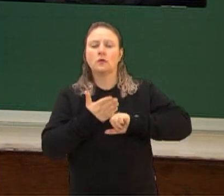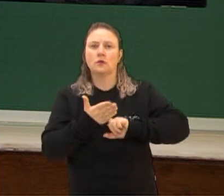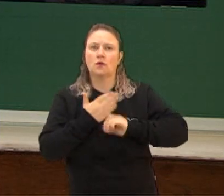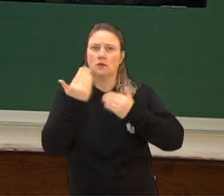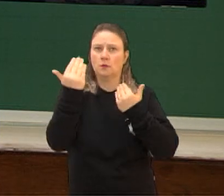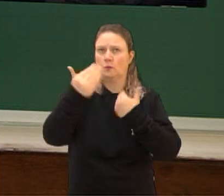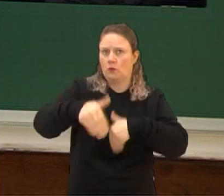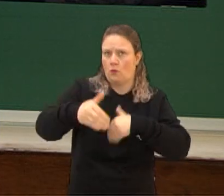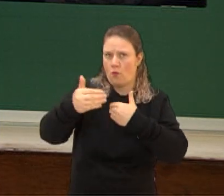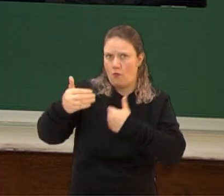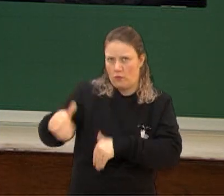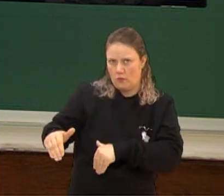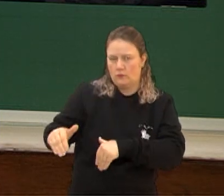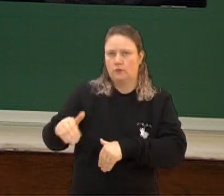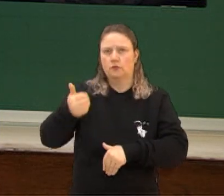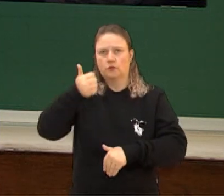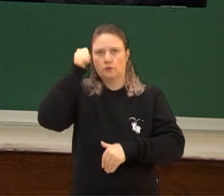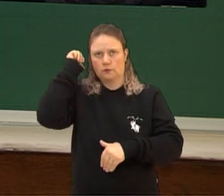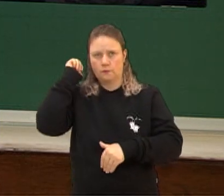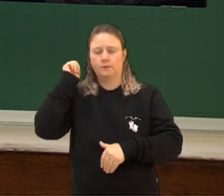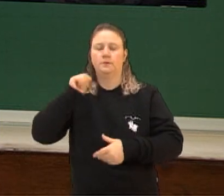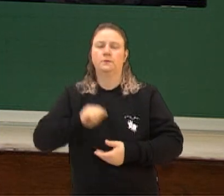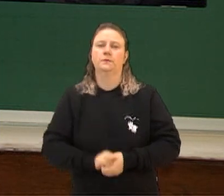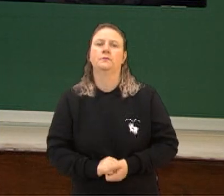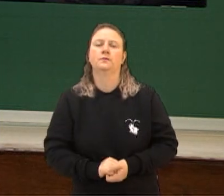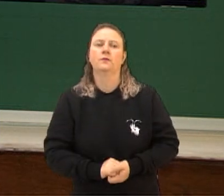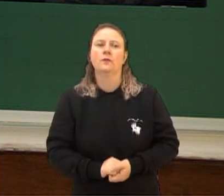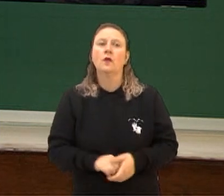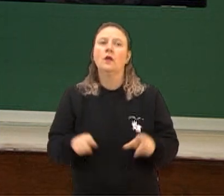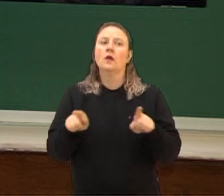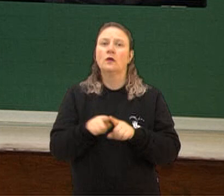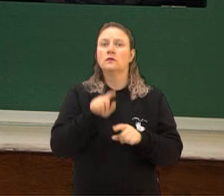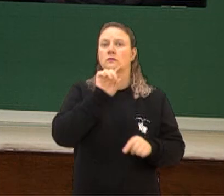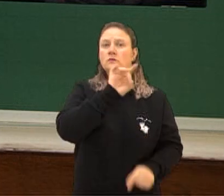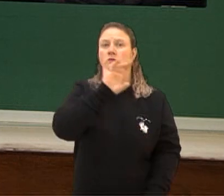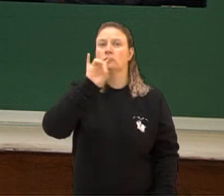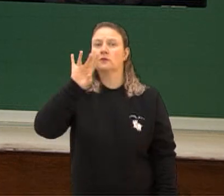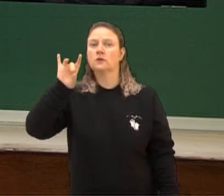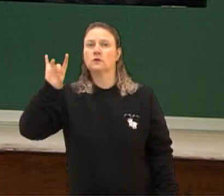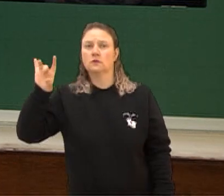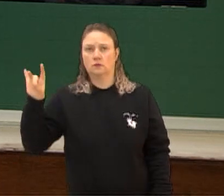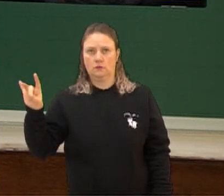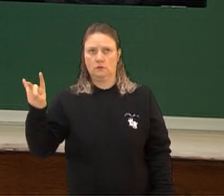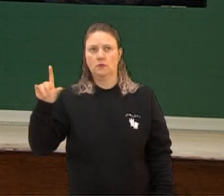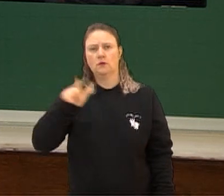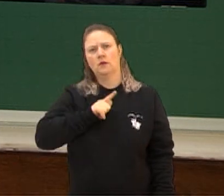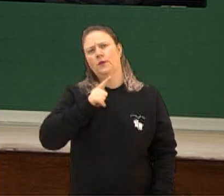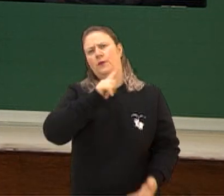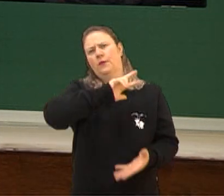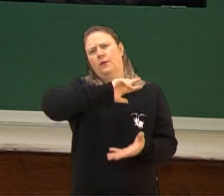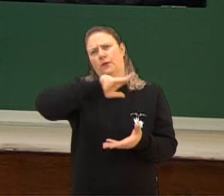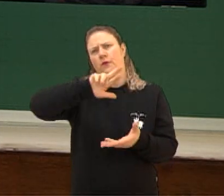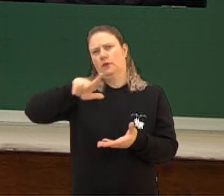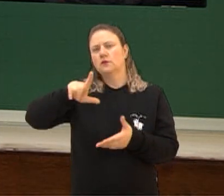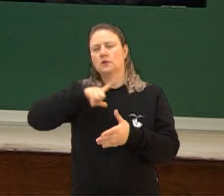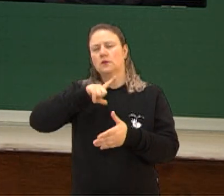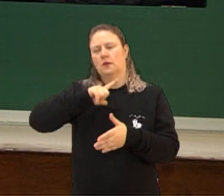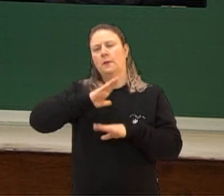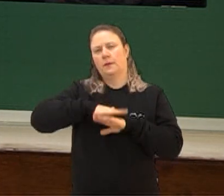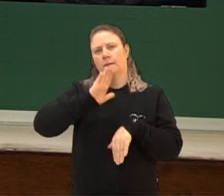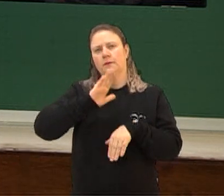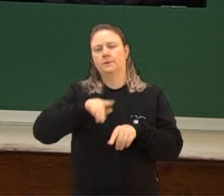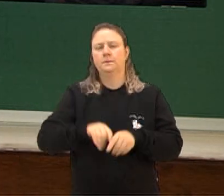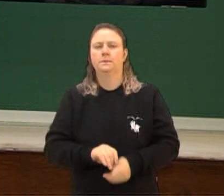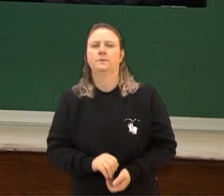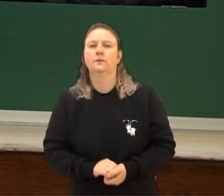dos vestibulares. Triangular, quadrangular, o pentagonal e hexagonal. Existem outros, né? O